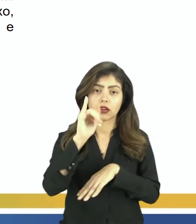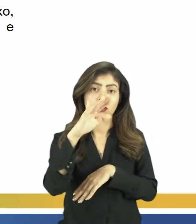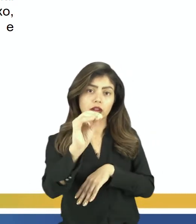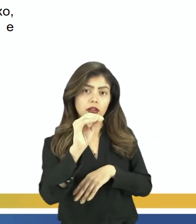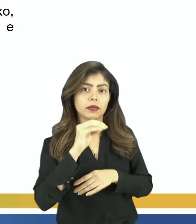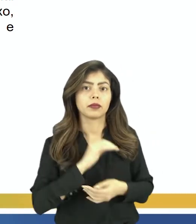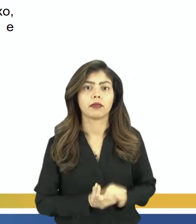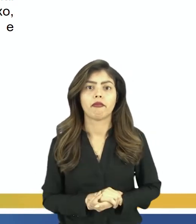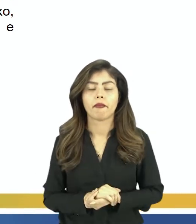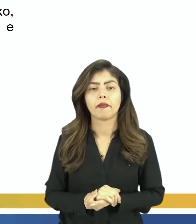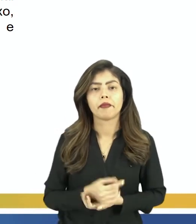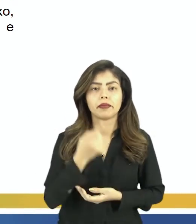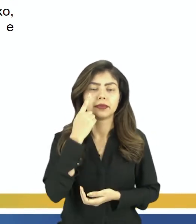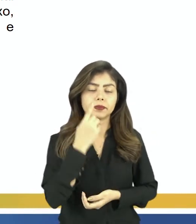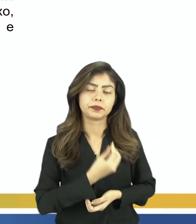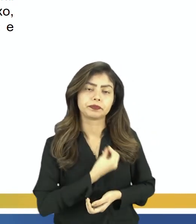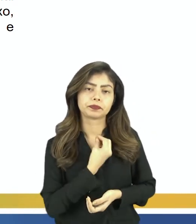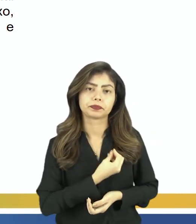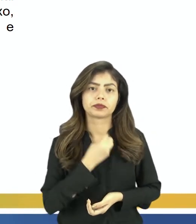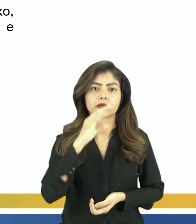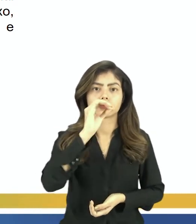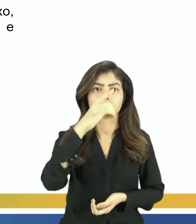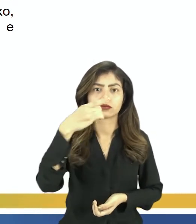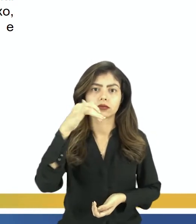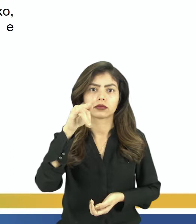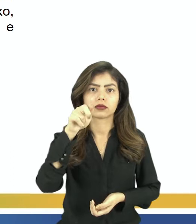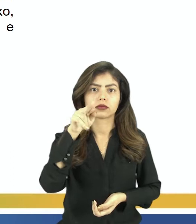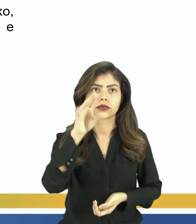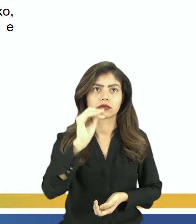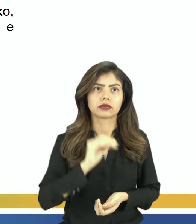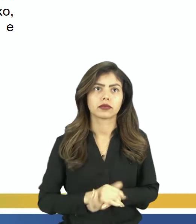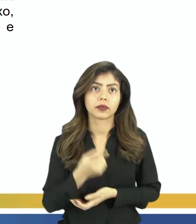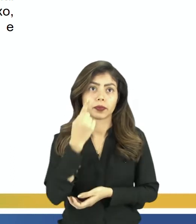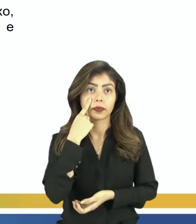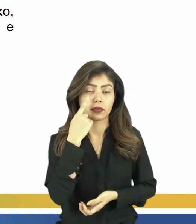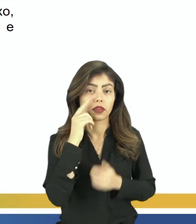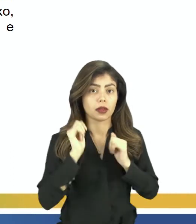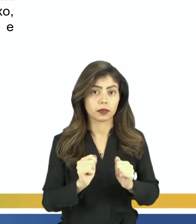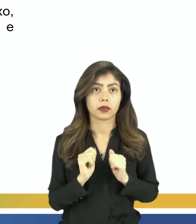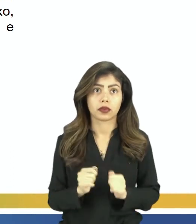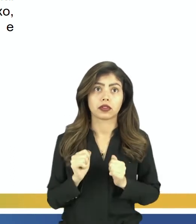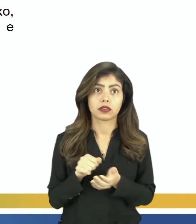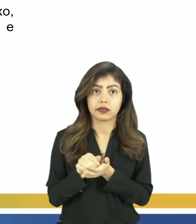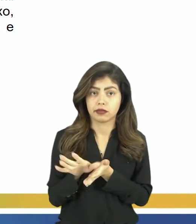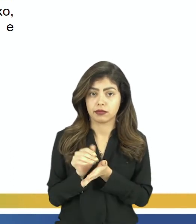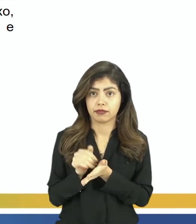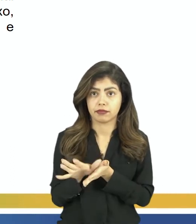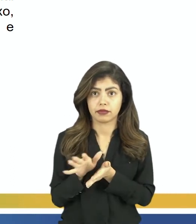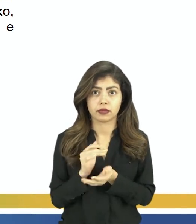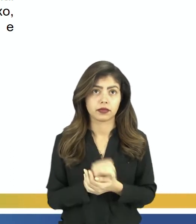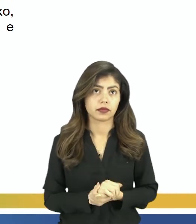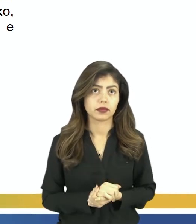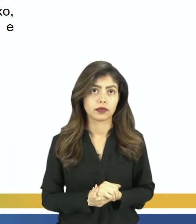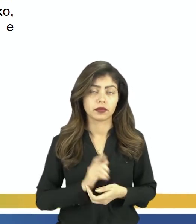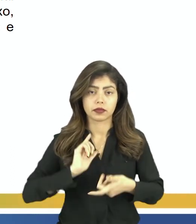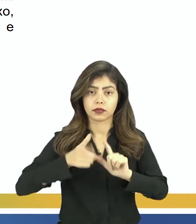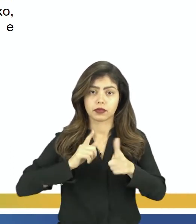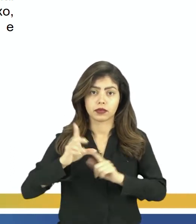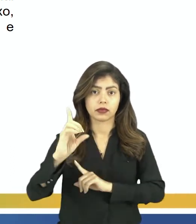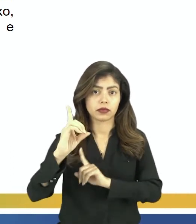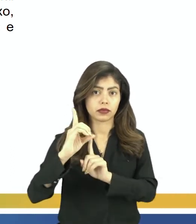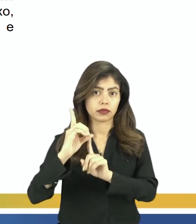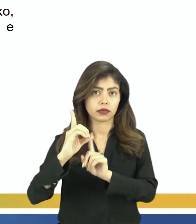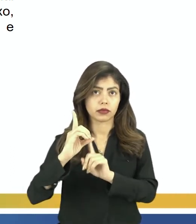também é ico, a gente vai ter a presença do oxigênio. Então aqui a gente já pode estar descartando a letra D, porque ele